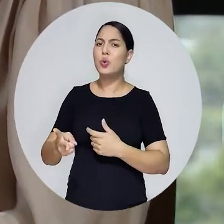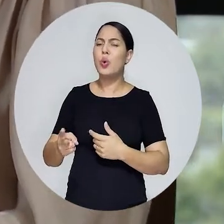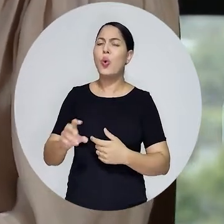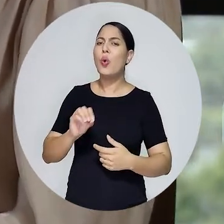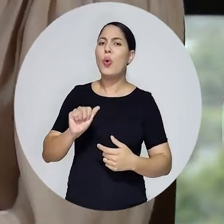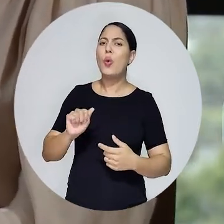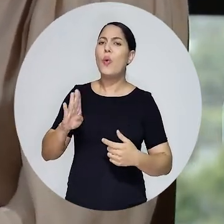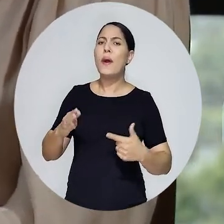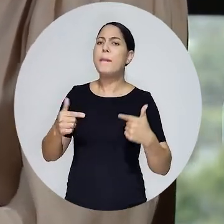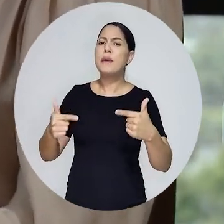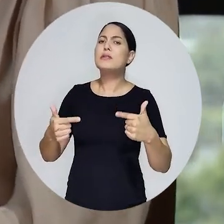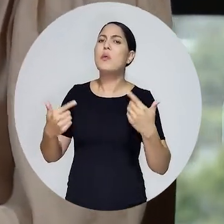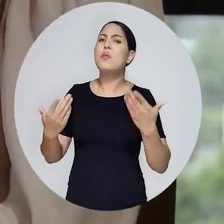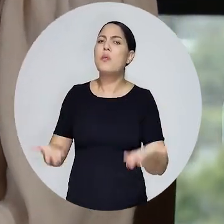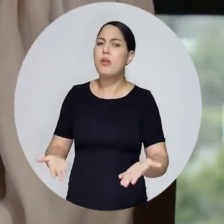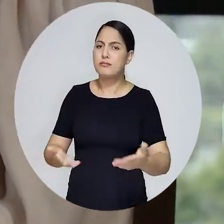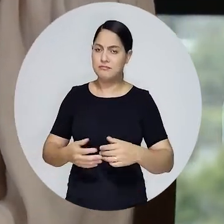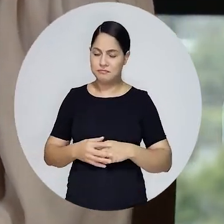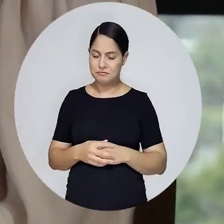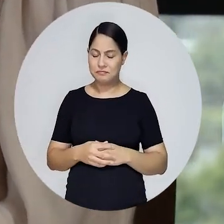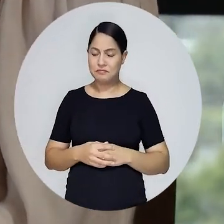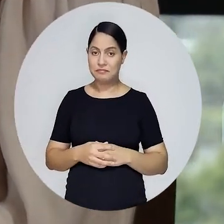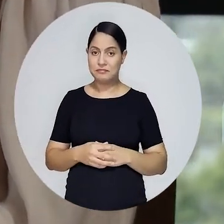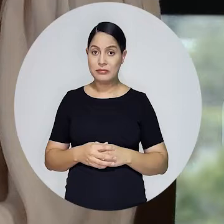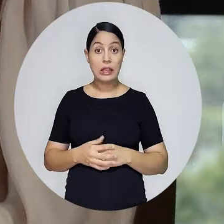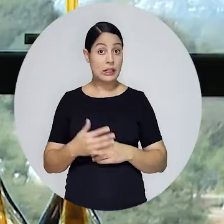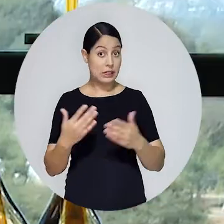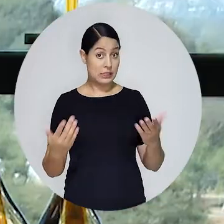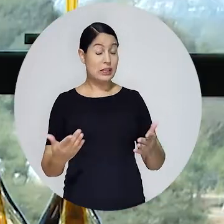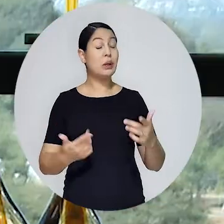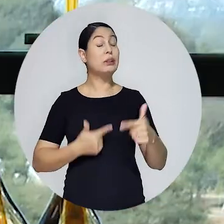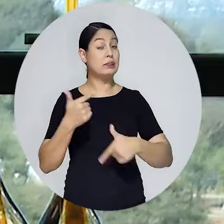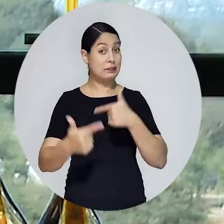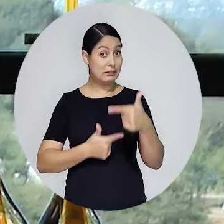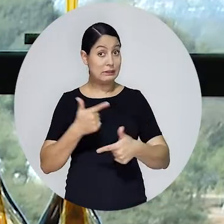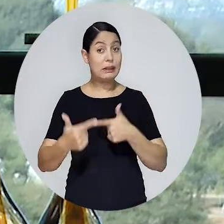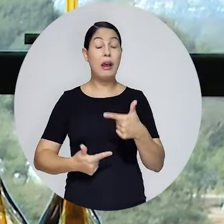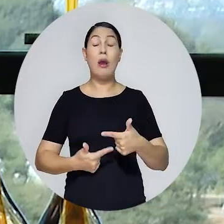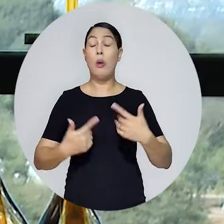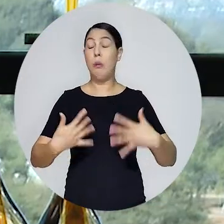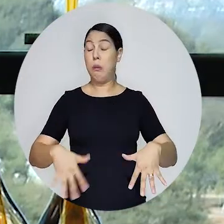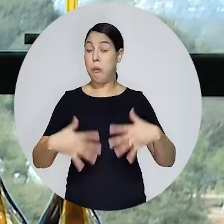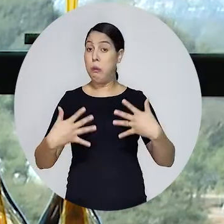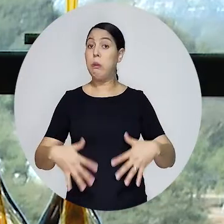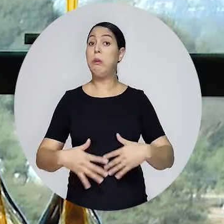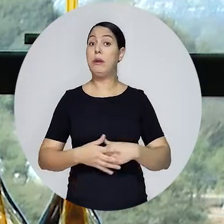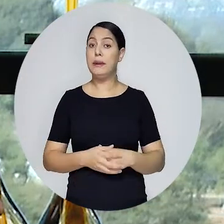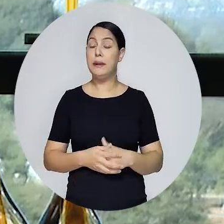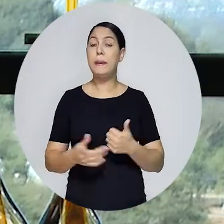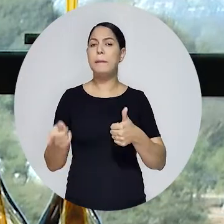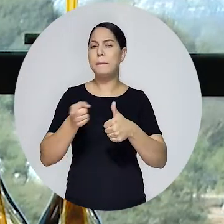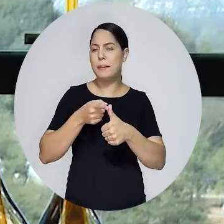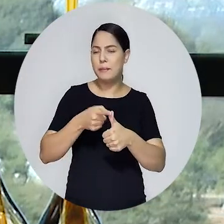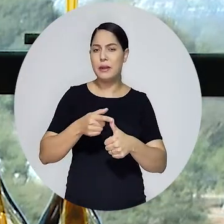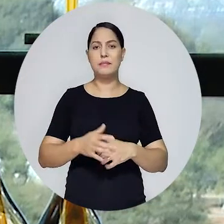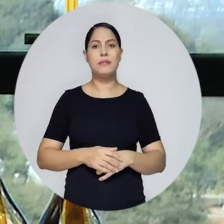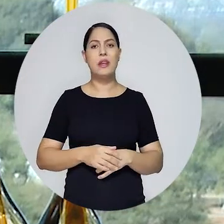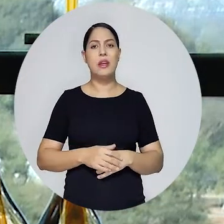direito de defesa e as prerrogativas da advocacia? Bom, um trabalho longo, né? Primeiro de